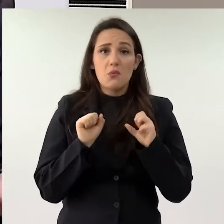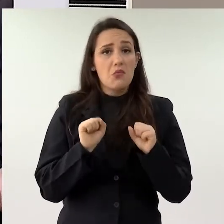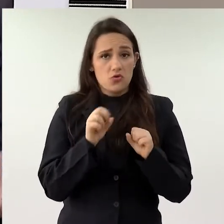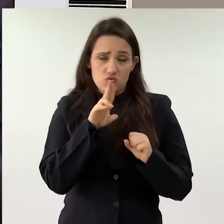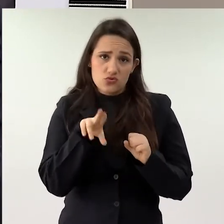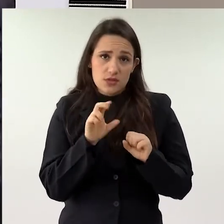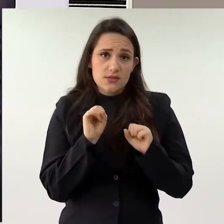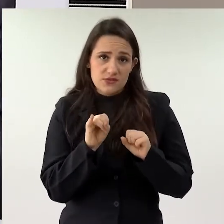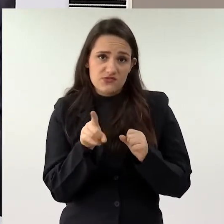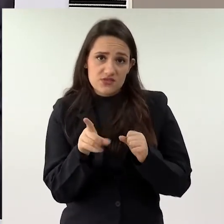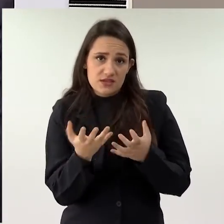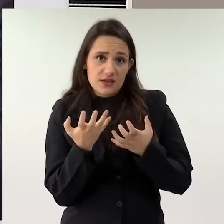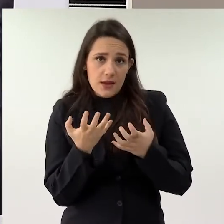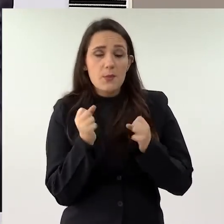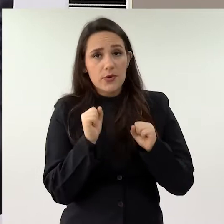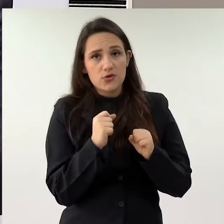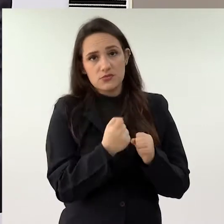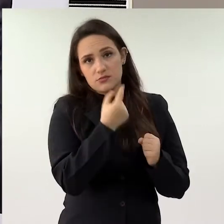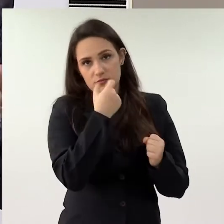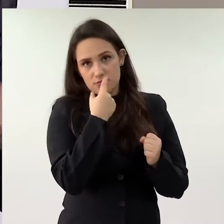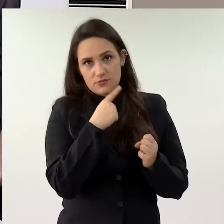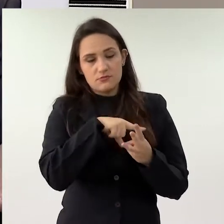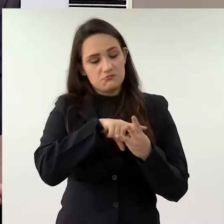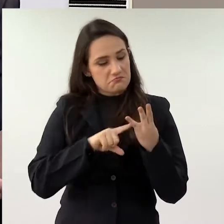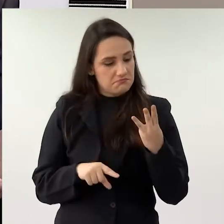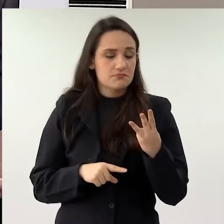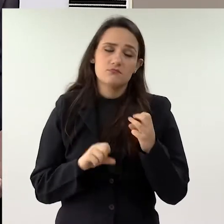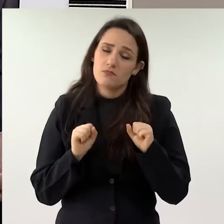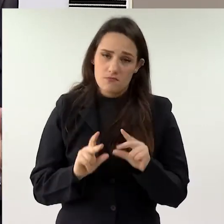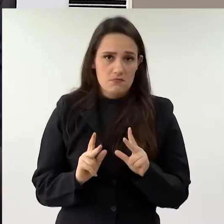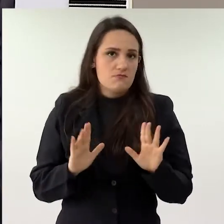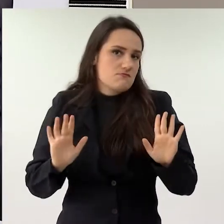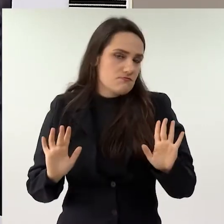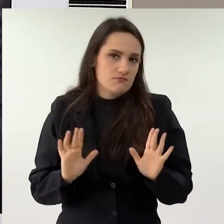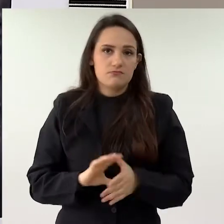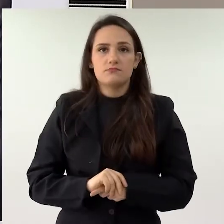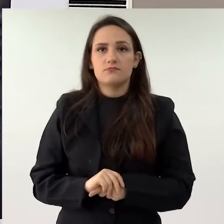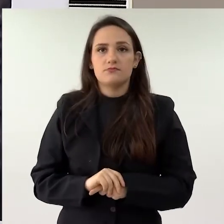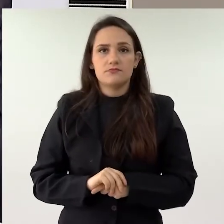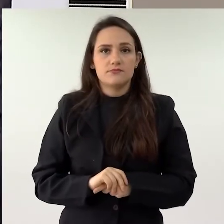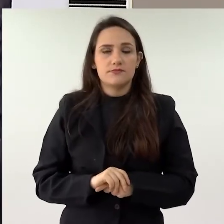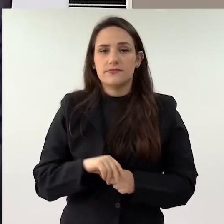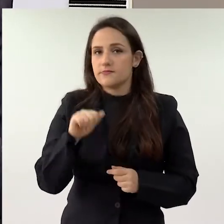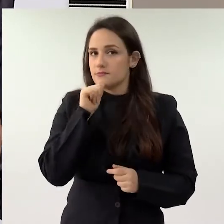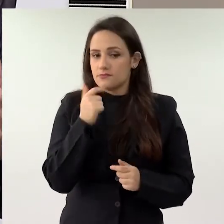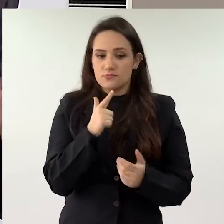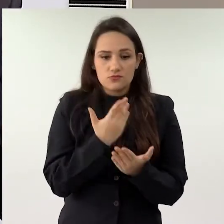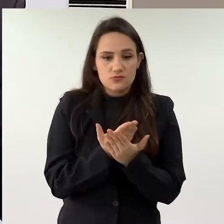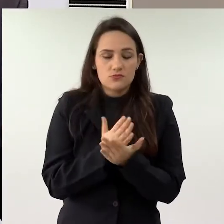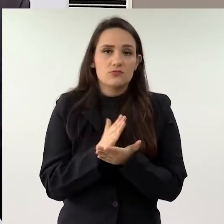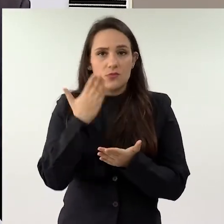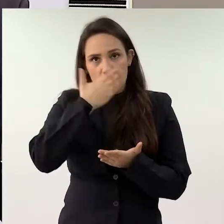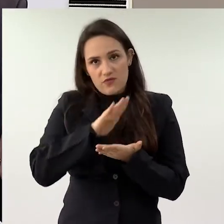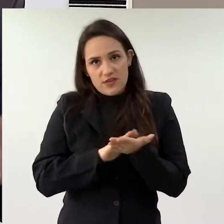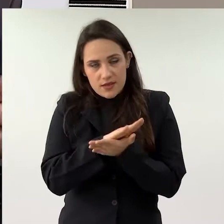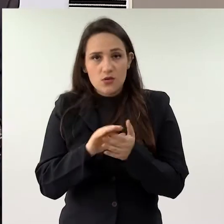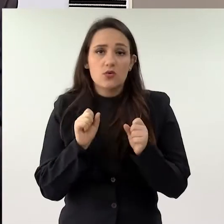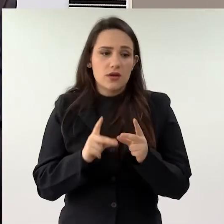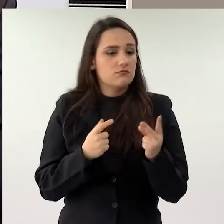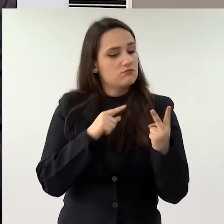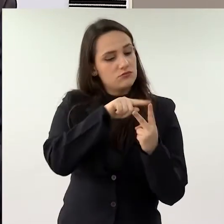disposição. É um medicamento a mais que pode auxiliar de alguma forma, né? Os estudos ainda não comprovaram nada. Eu tomo esse